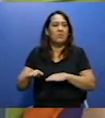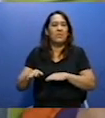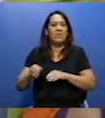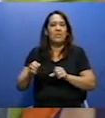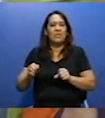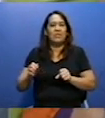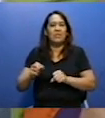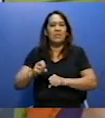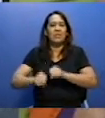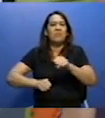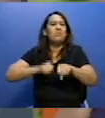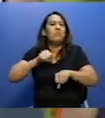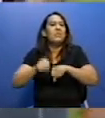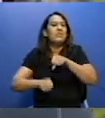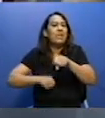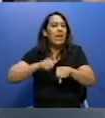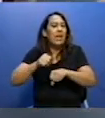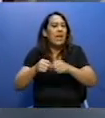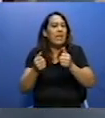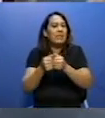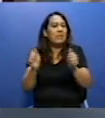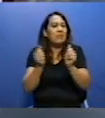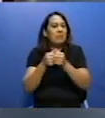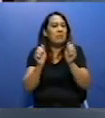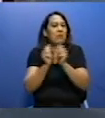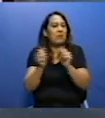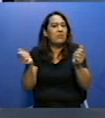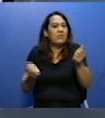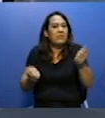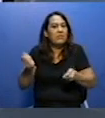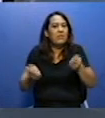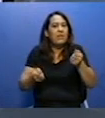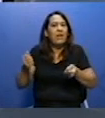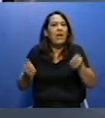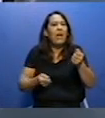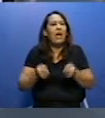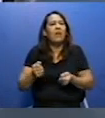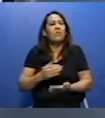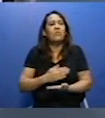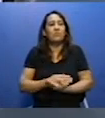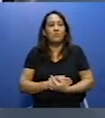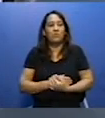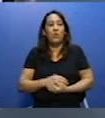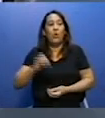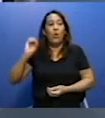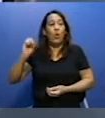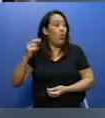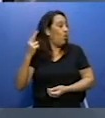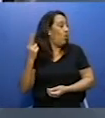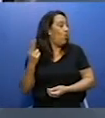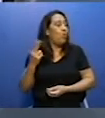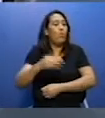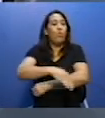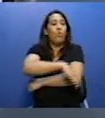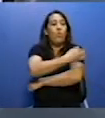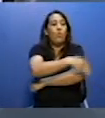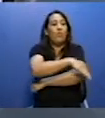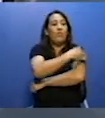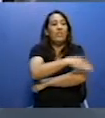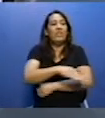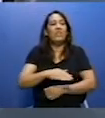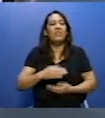carroças, bondes e carros. Essa avenida continua tranquila e tem apenas